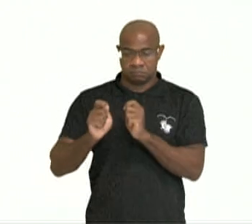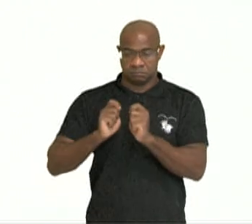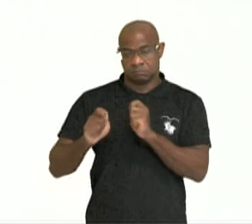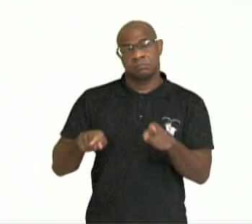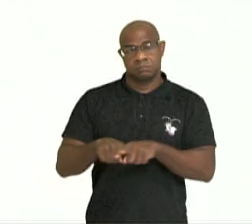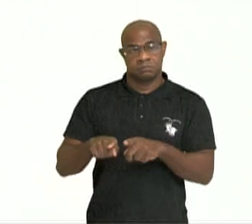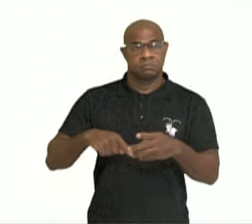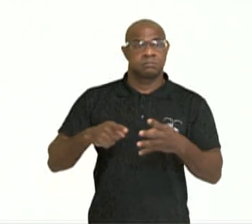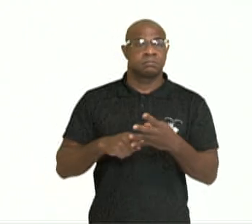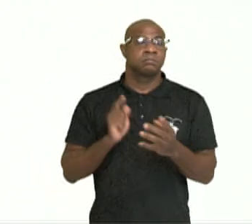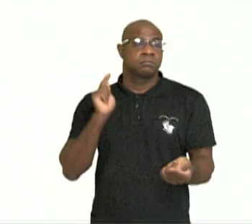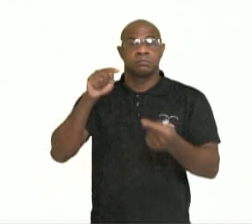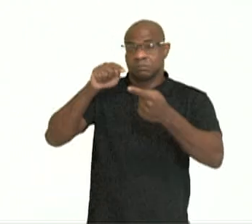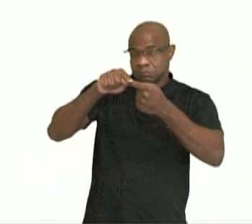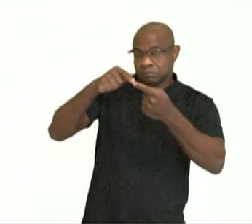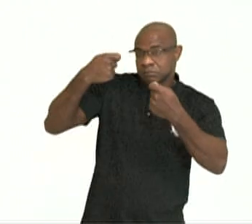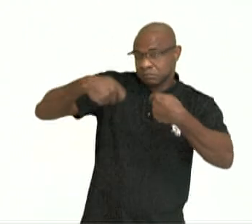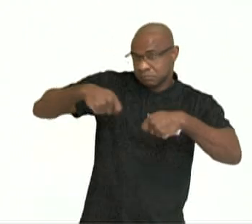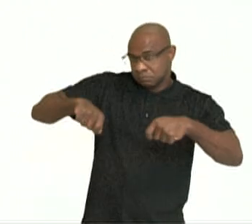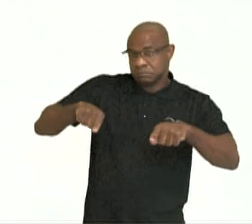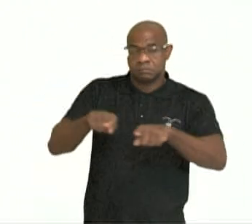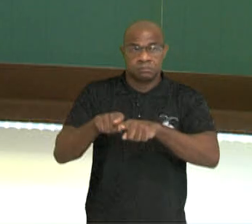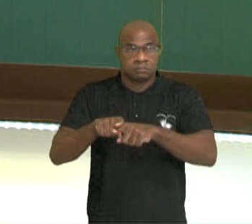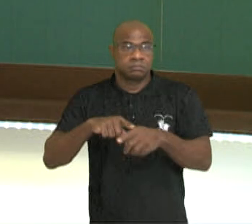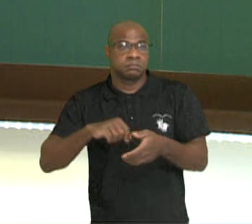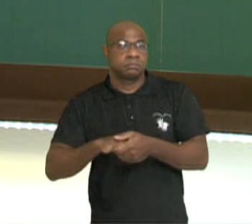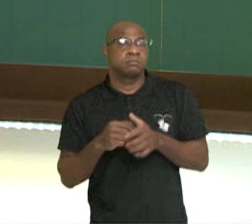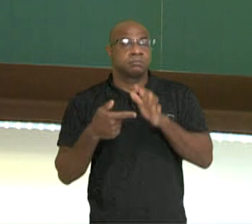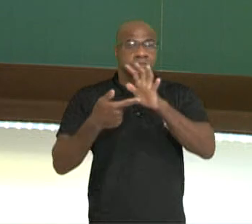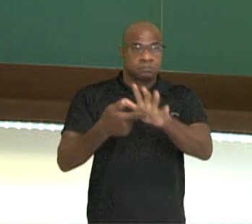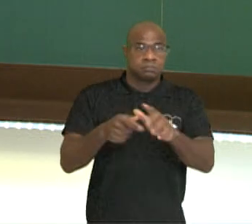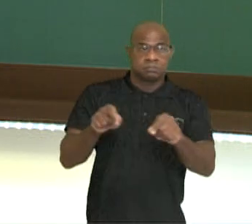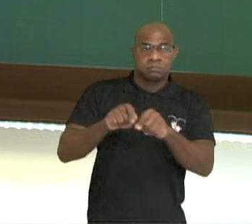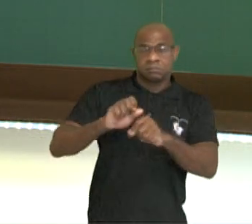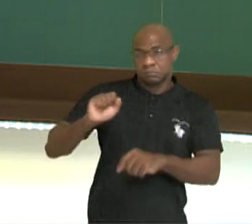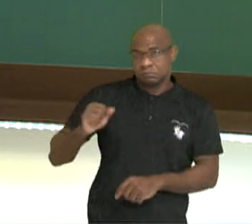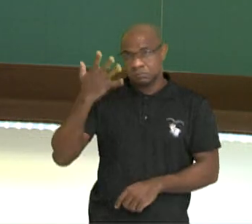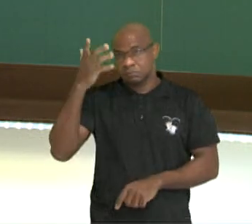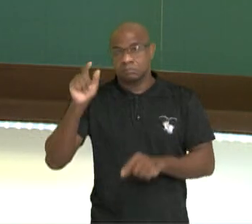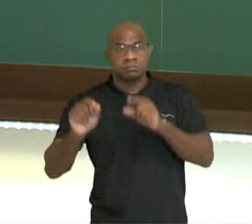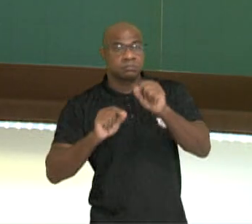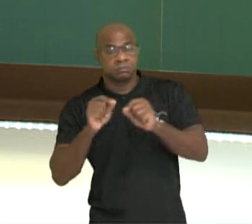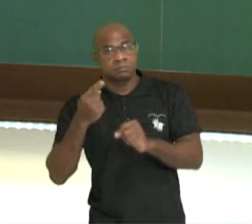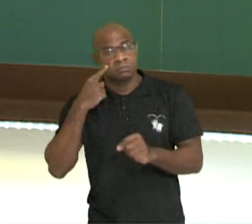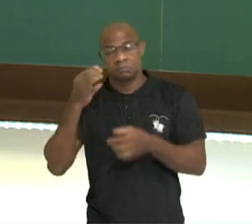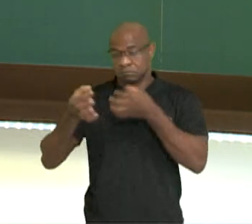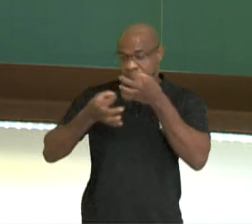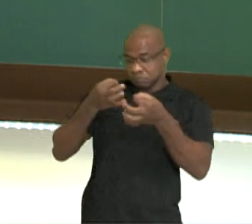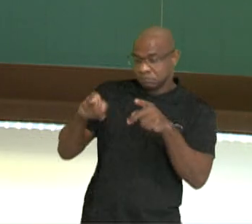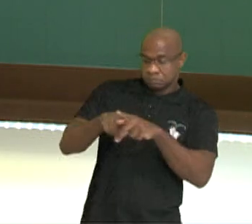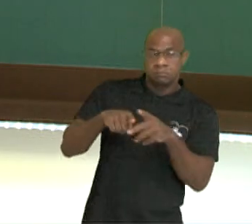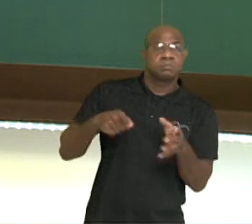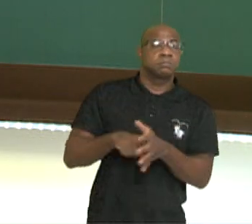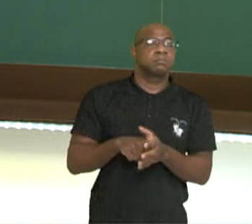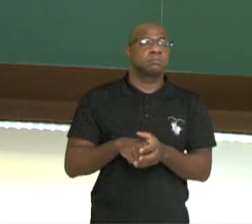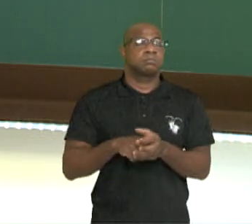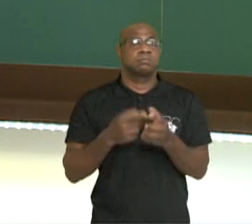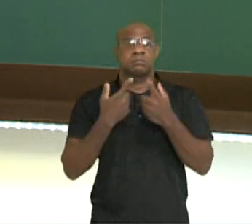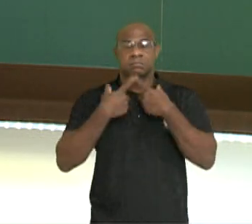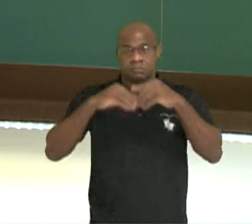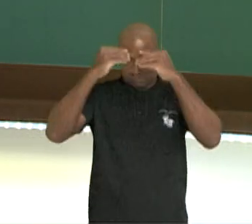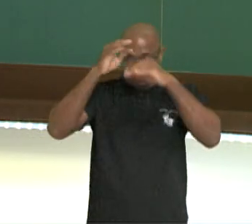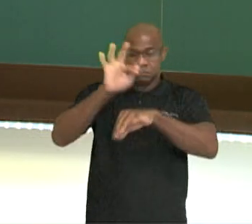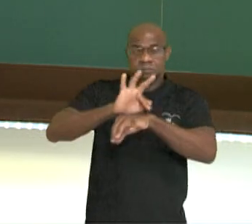fala. Objetividade e subjetividade, apresenta fatos e apresenta também pontos de vista. Linguagem formal